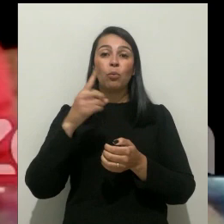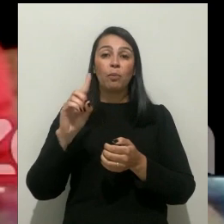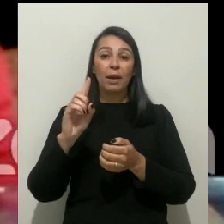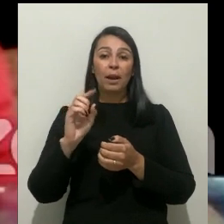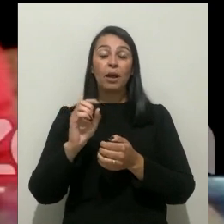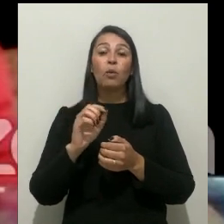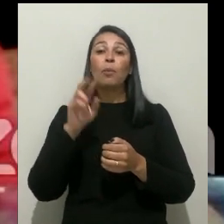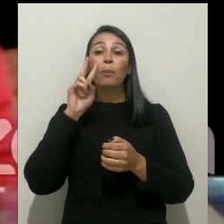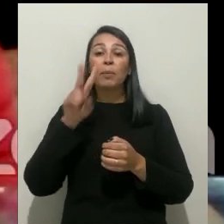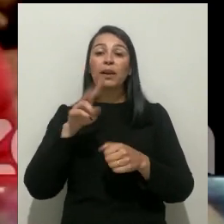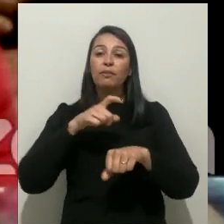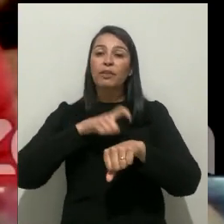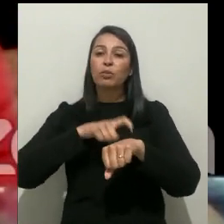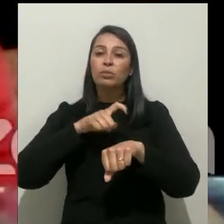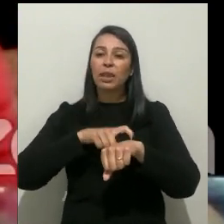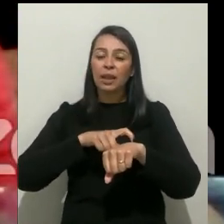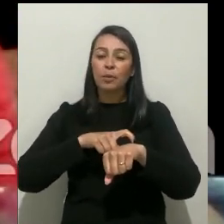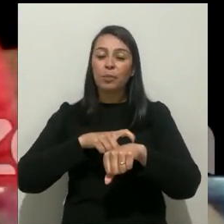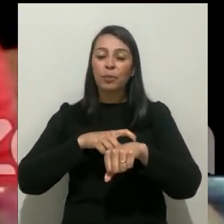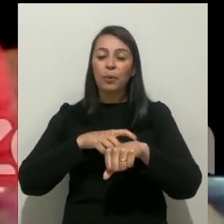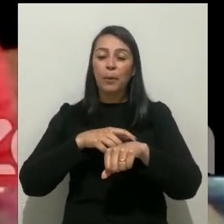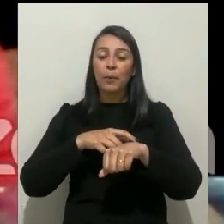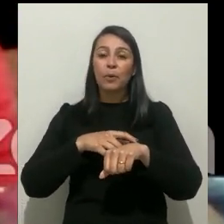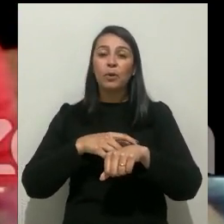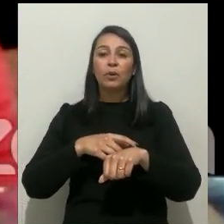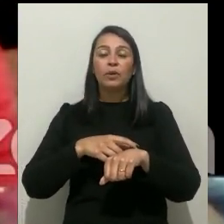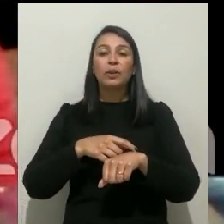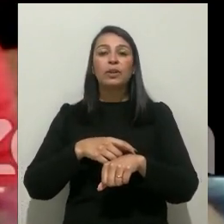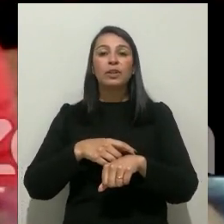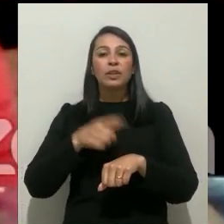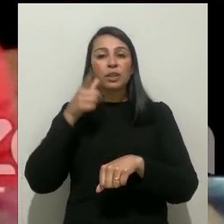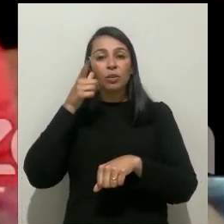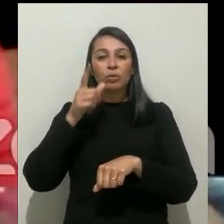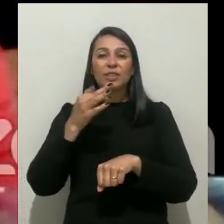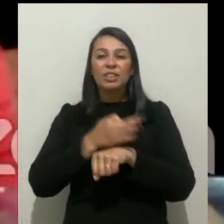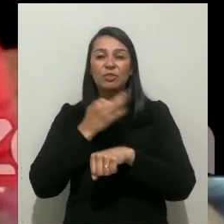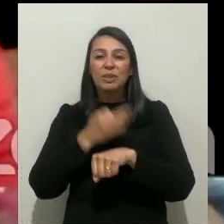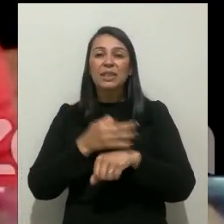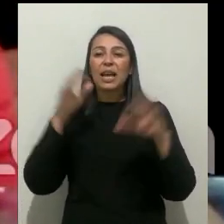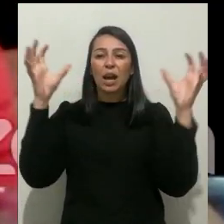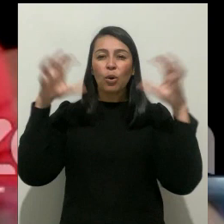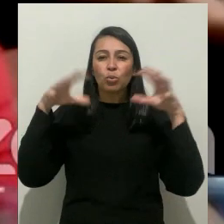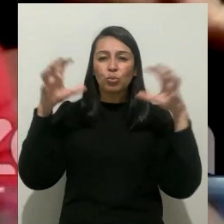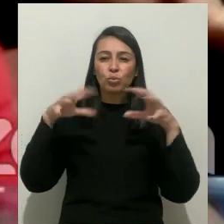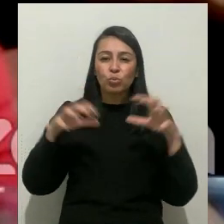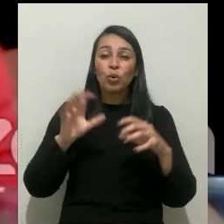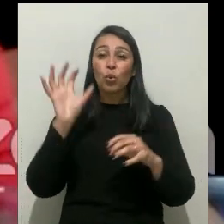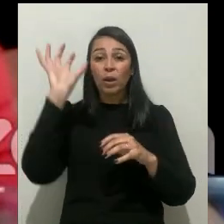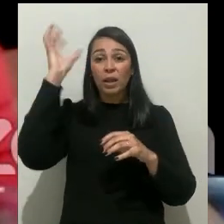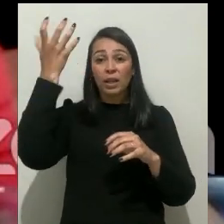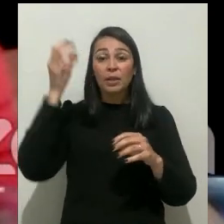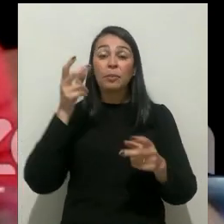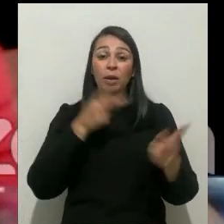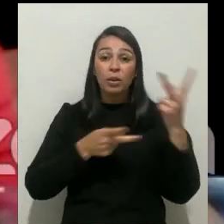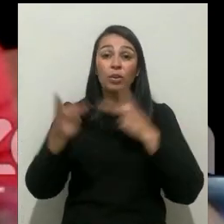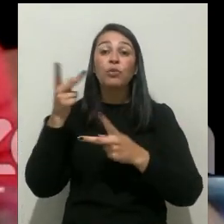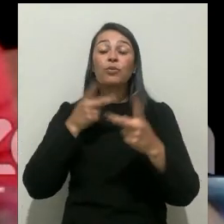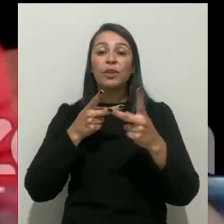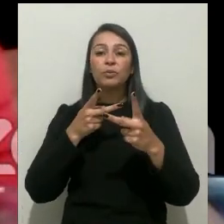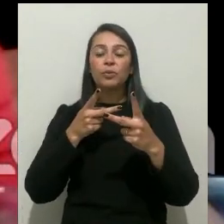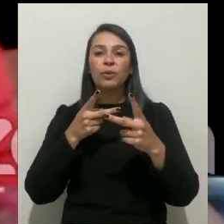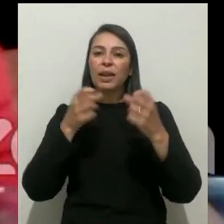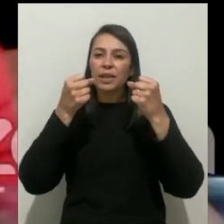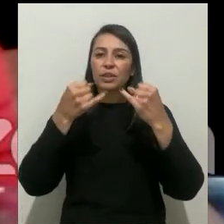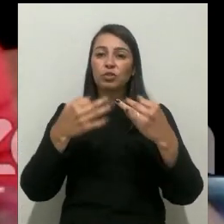em concreto, uma esfera que resistia ao tempo e a vento. E uma das preocupações maiores do Heitor era como fazer